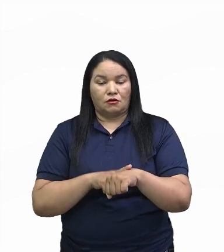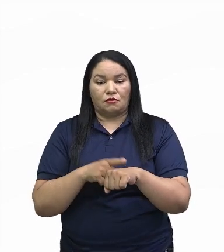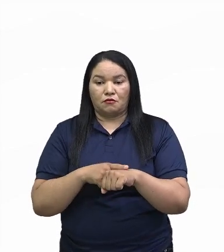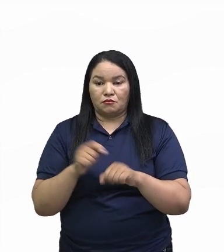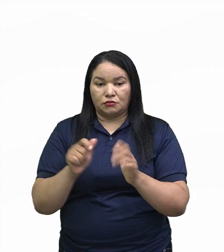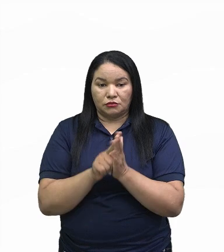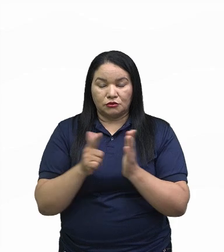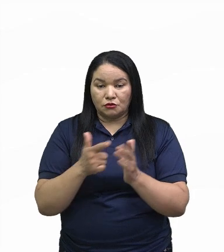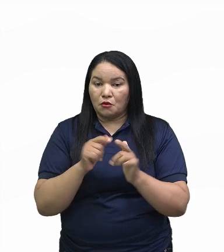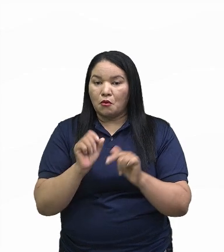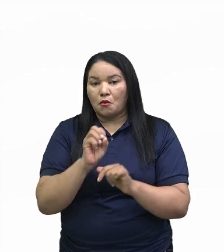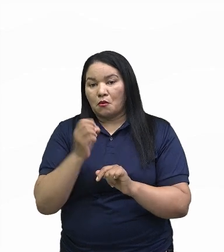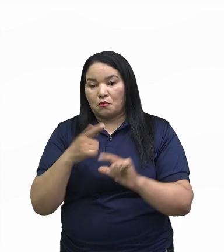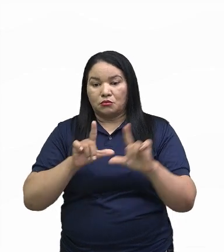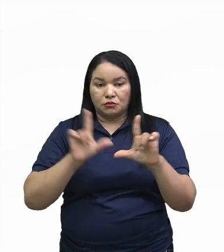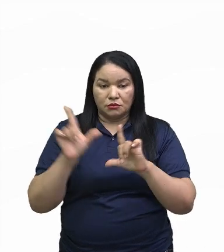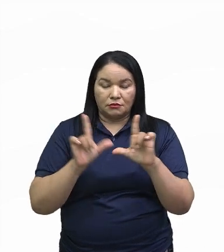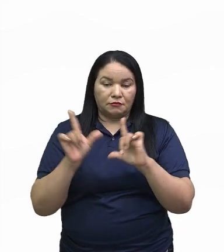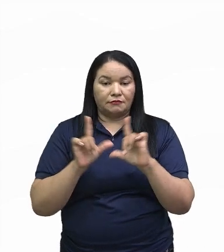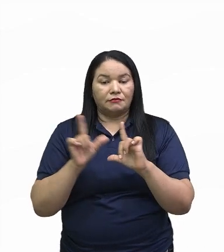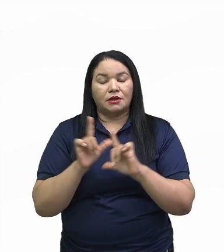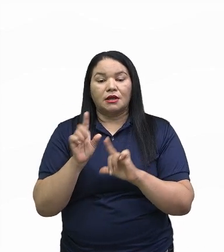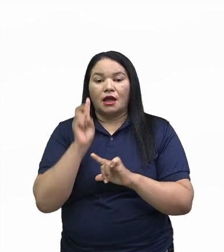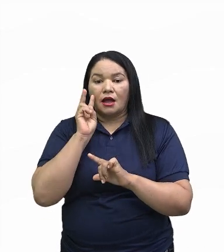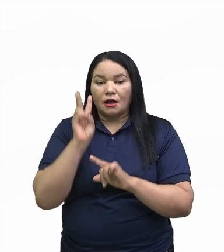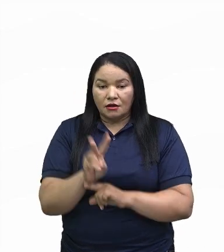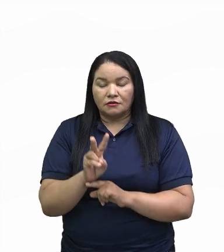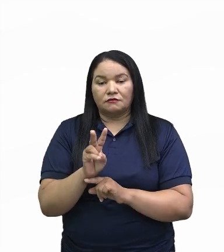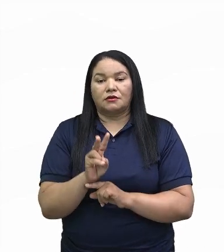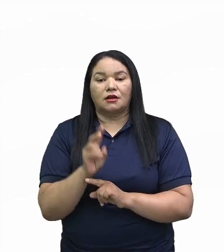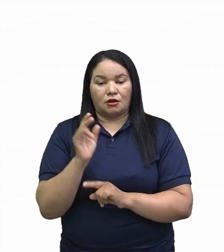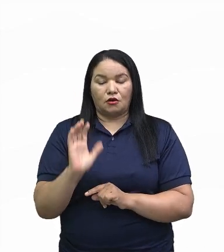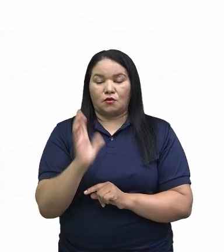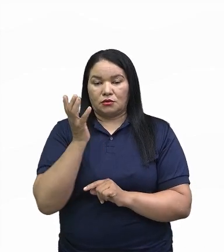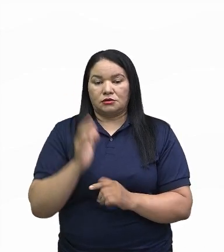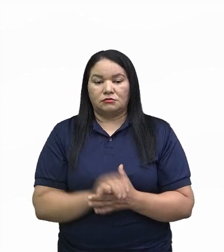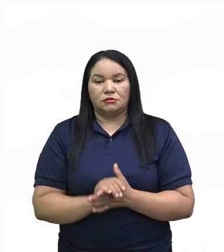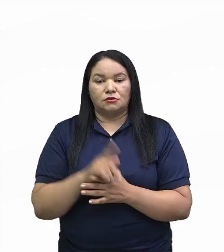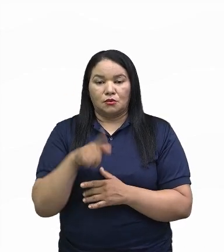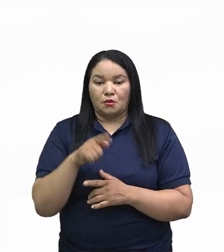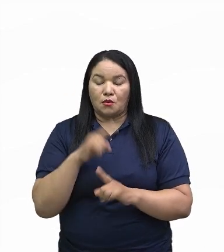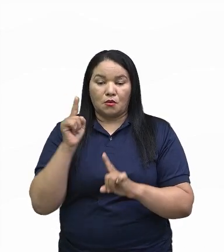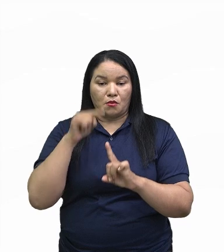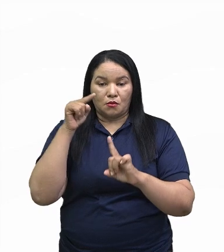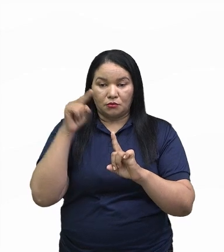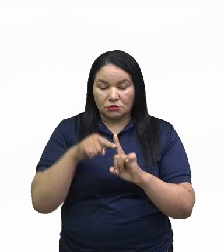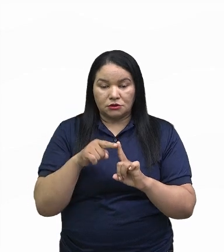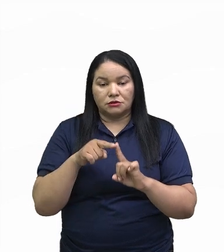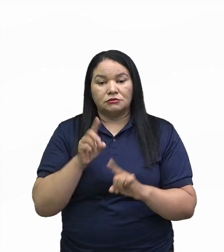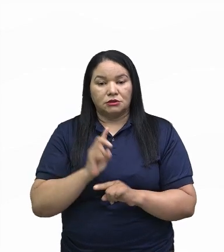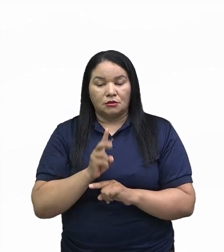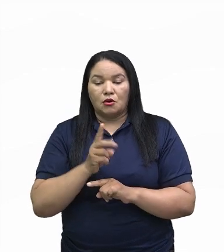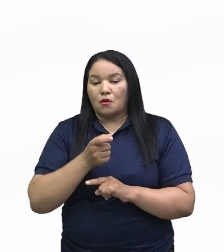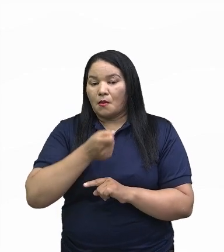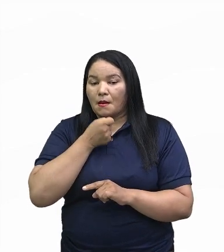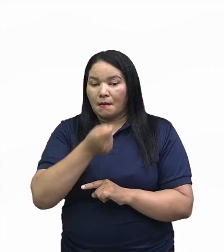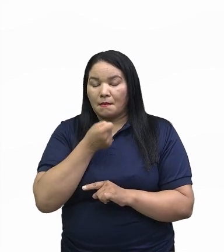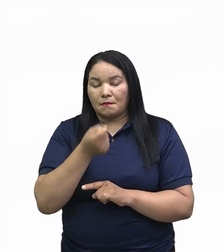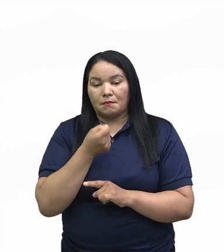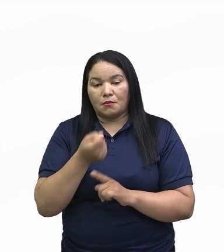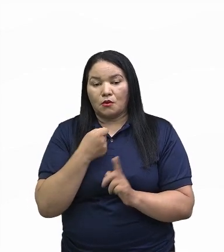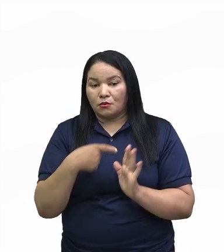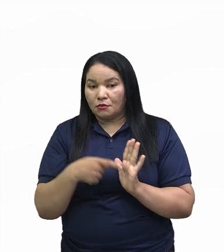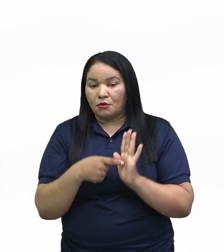os jornais. Então, por isso que a notícia, ela é o objetivo, ou seja, o repórter ele vai,